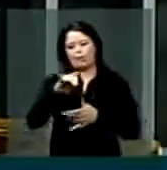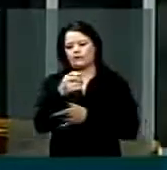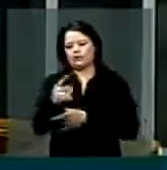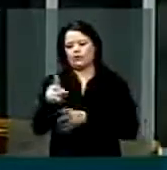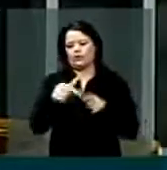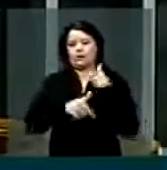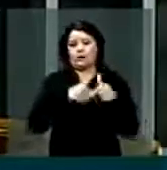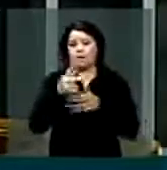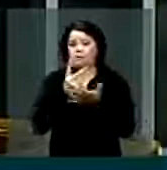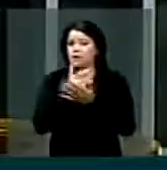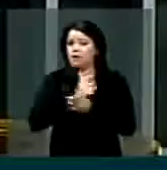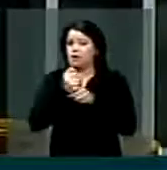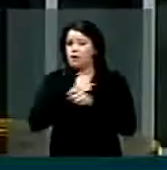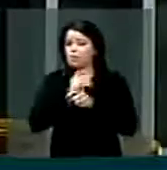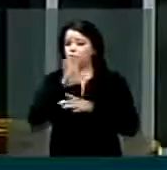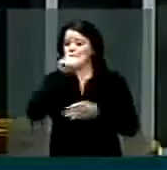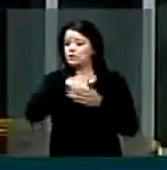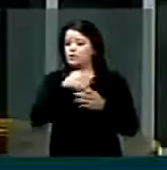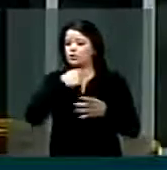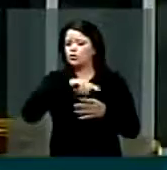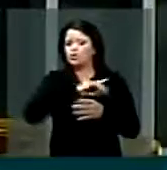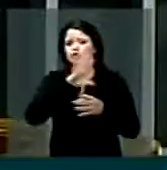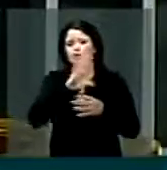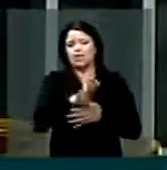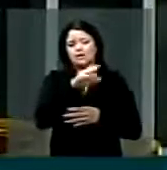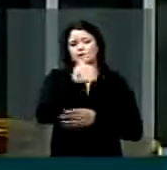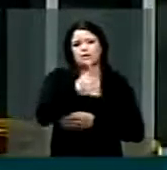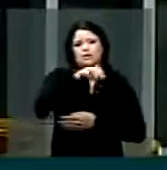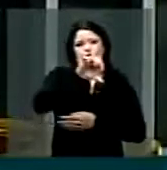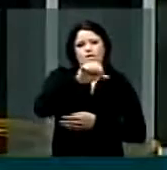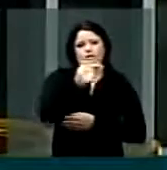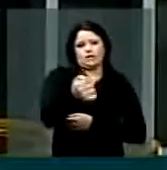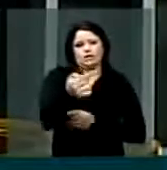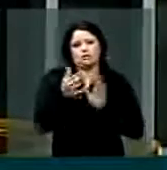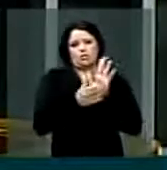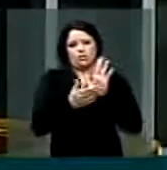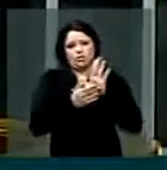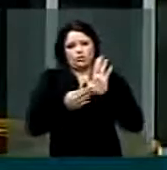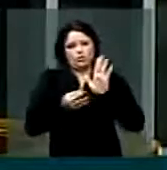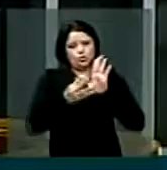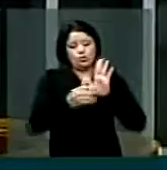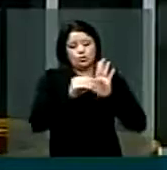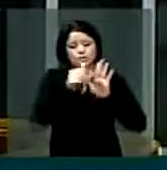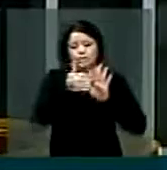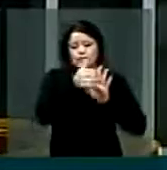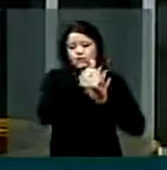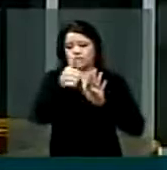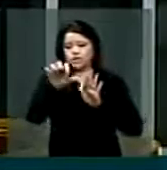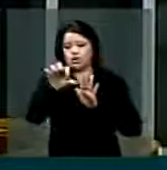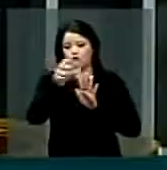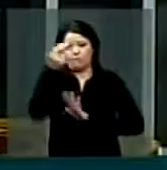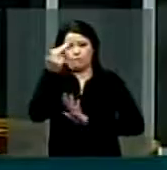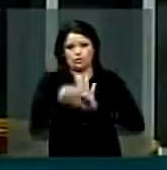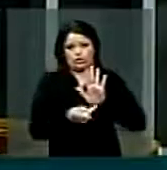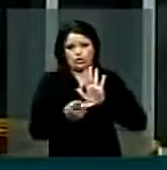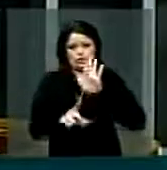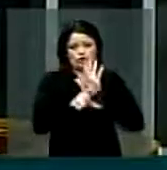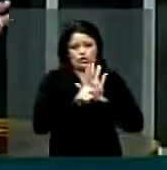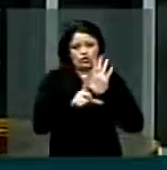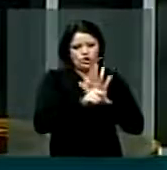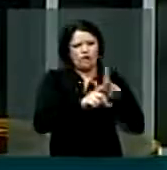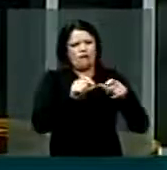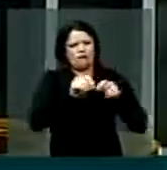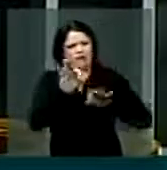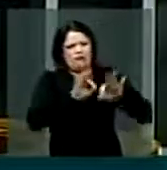um ano eleitoral, nós apreciamos 197 proposições, sendo 119 projetos de leis